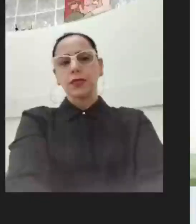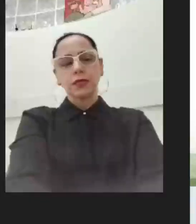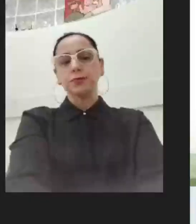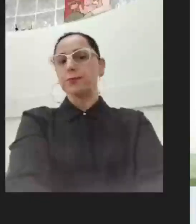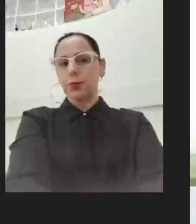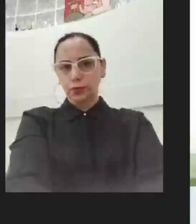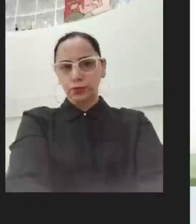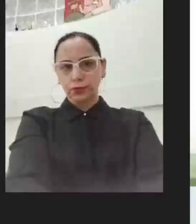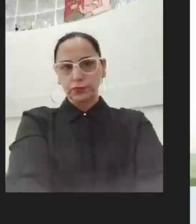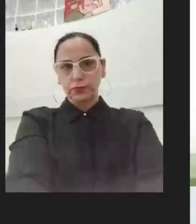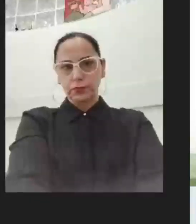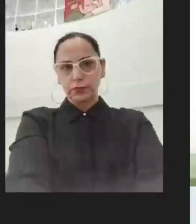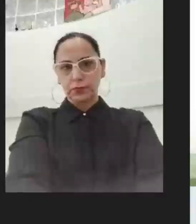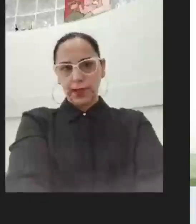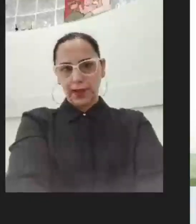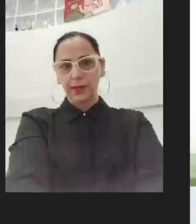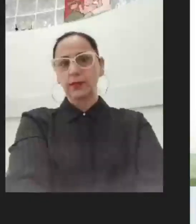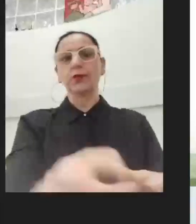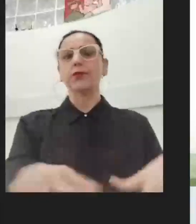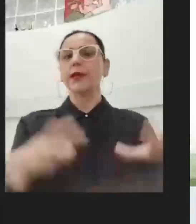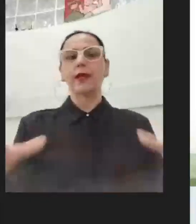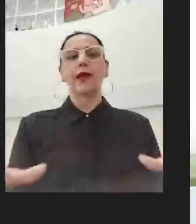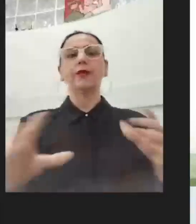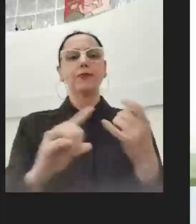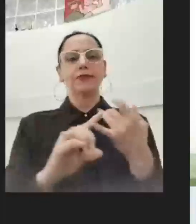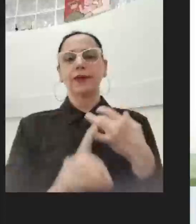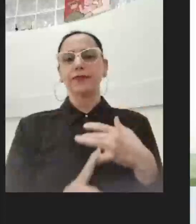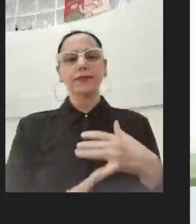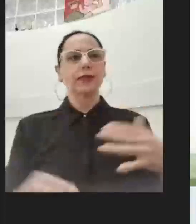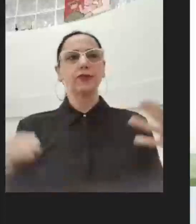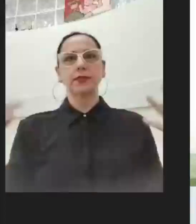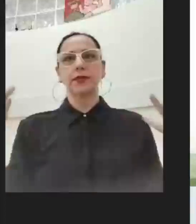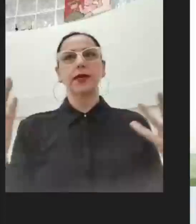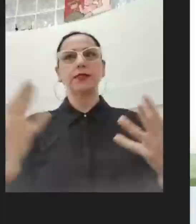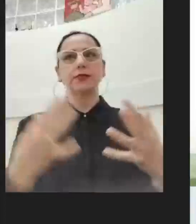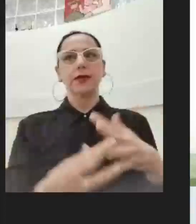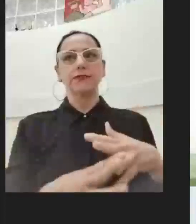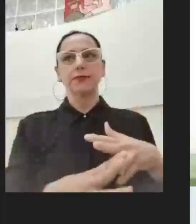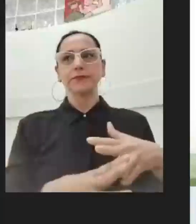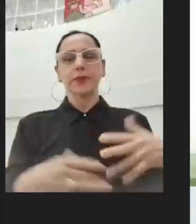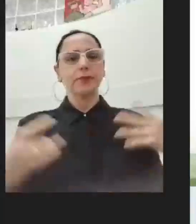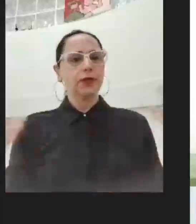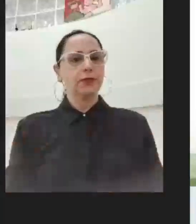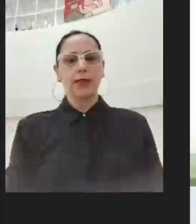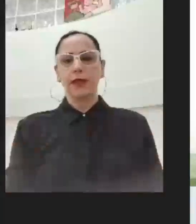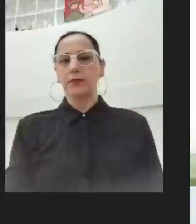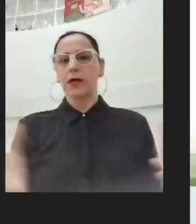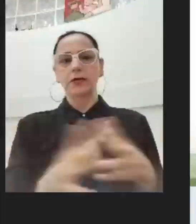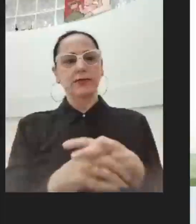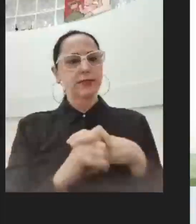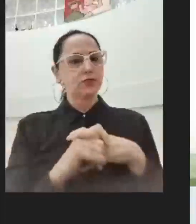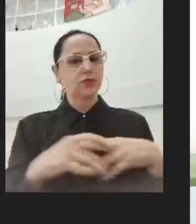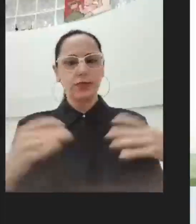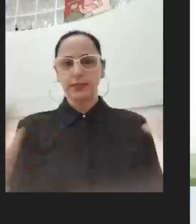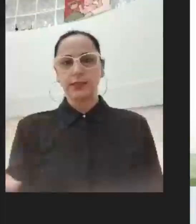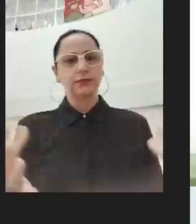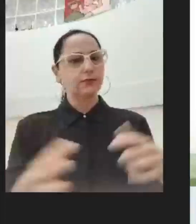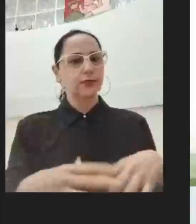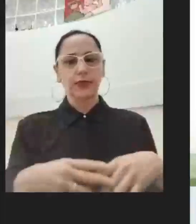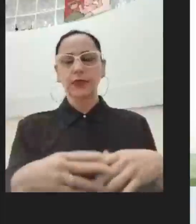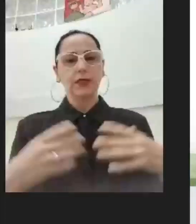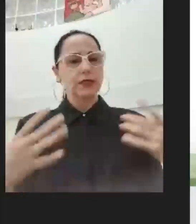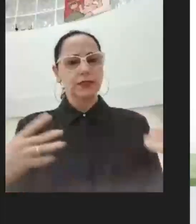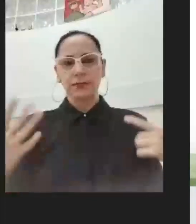conjunto e pronto, tá? Então, eu ia lá, eu verificava sinais vitais, eu dava banho naquela mãe, eu